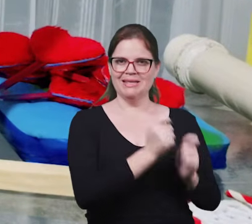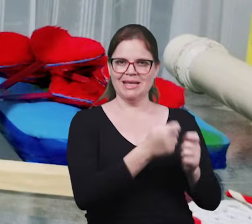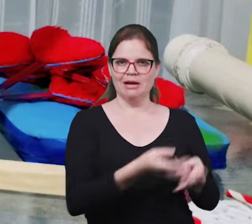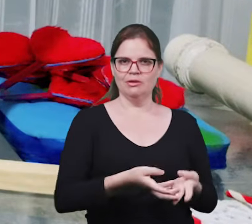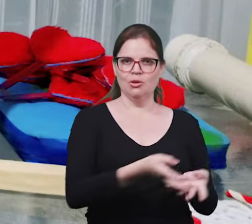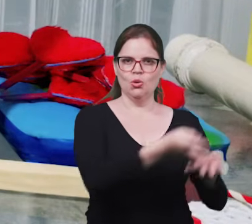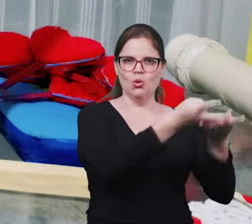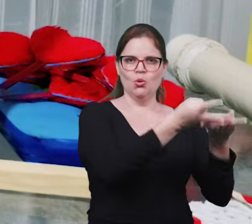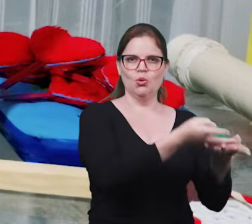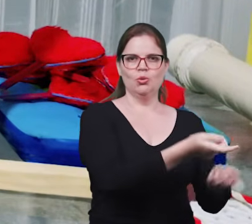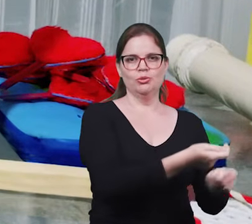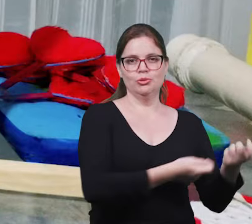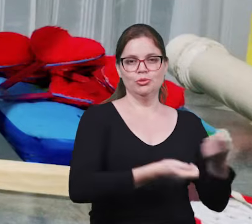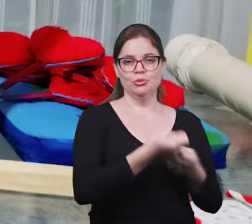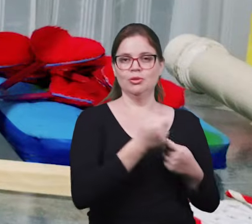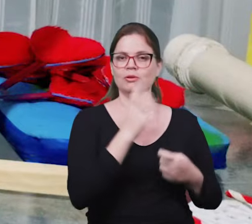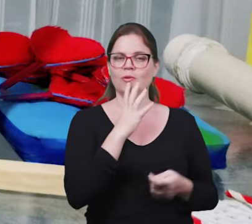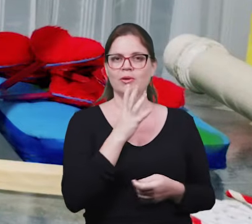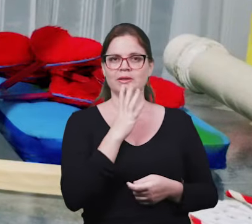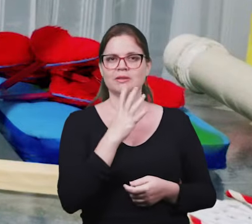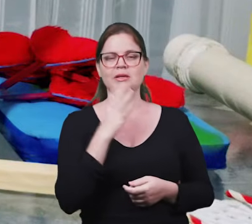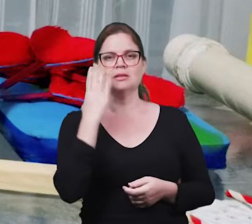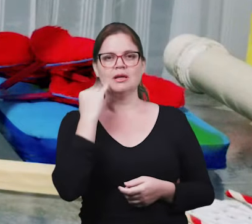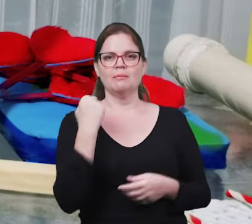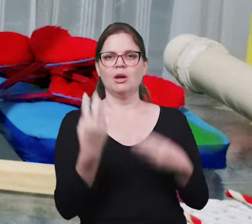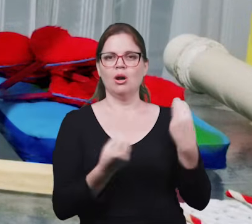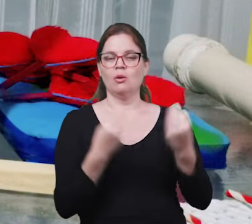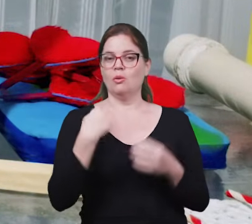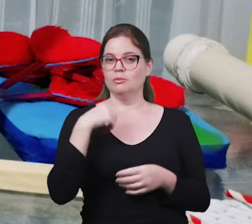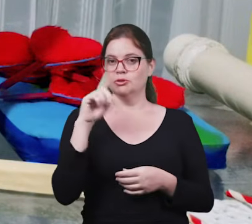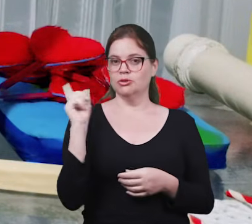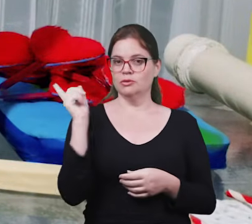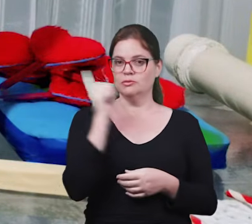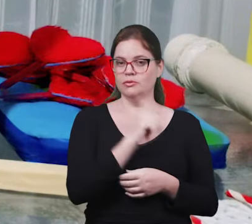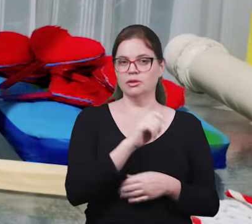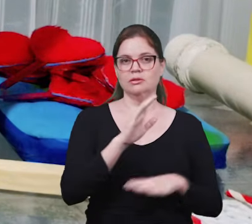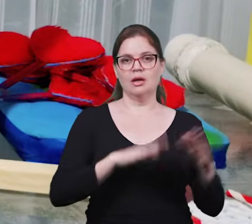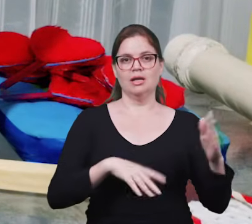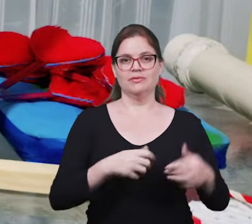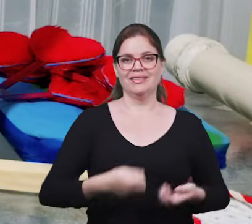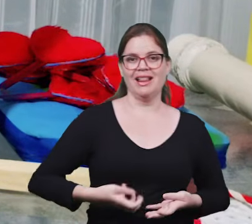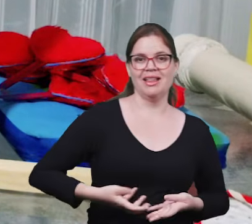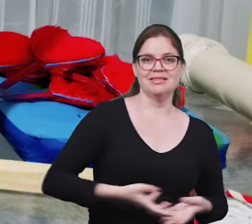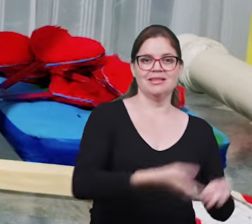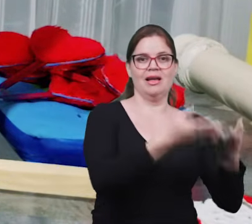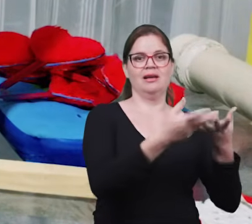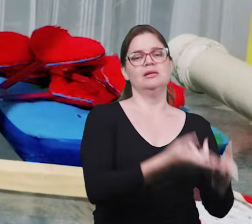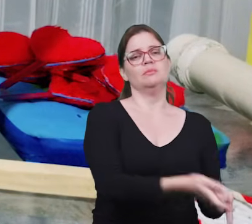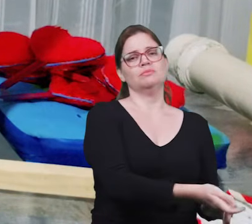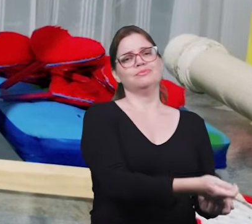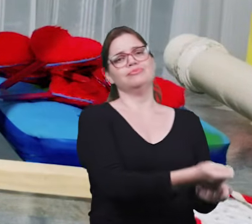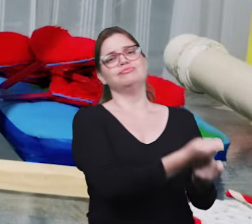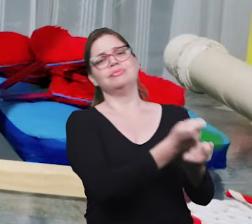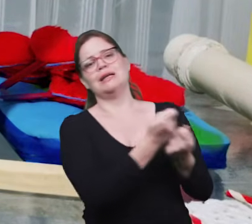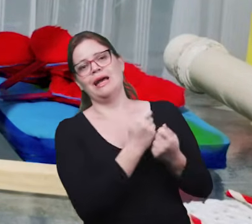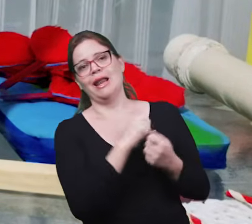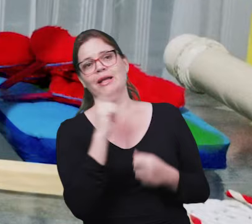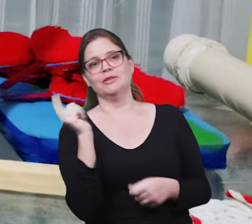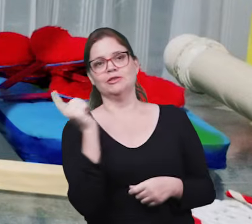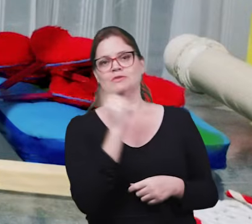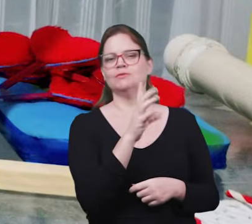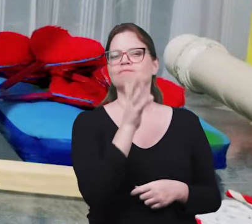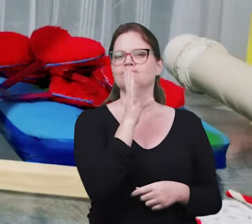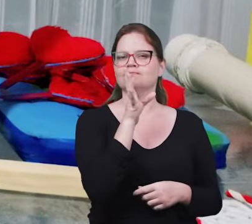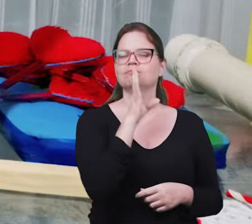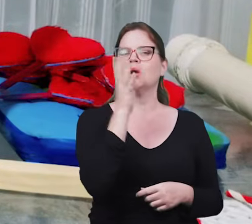pescando peixes, que conheciam, né, como era difícil às vezes, né, lançar a rede, puxar os peixes,